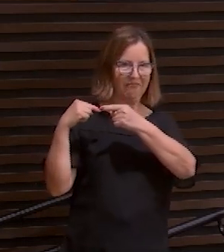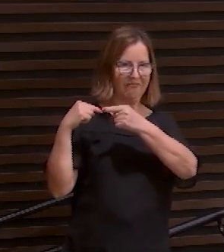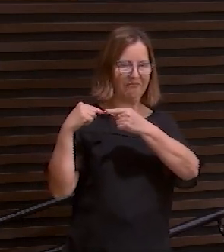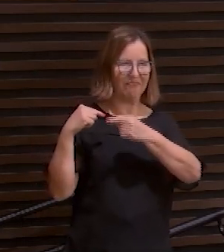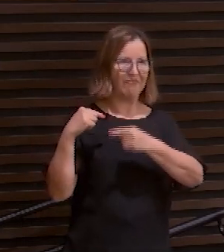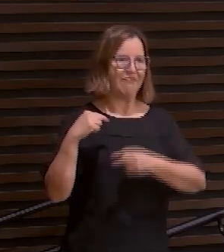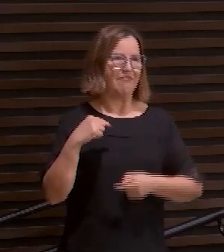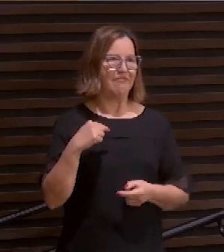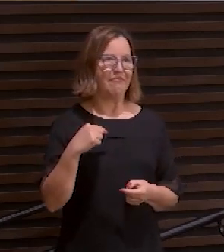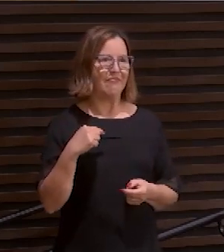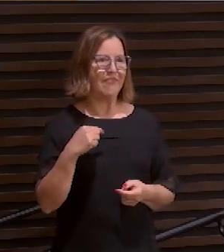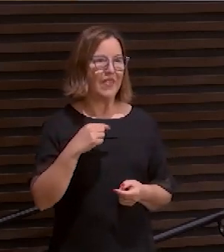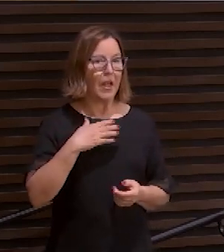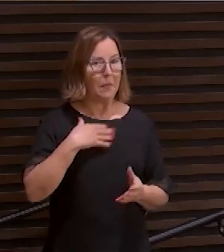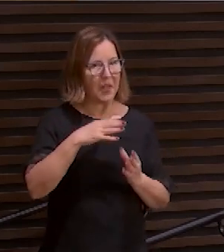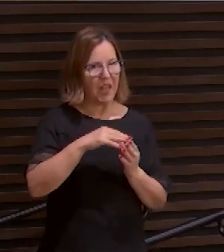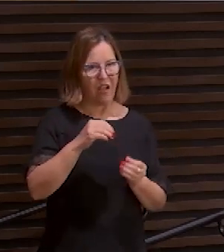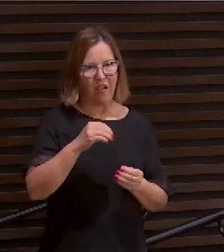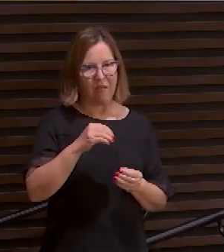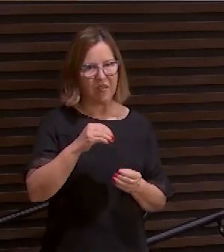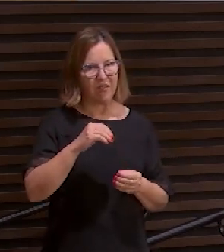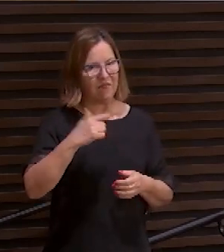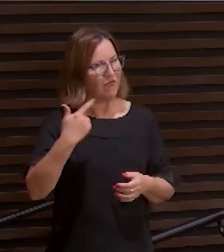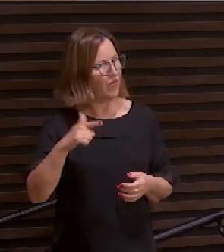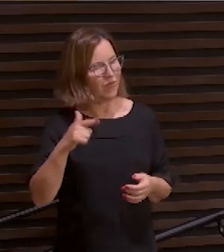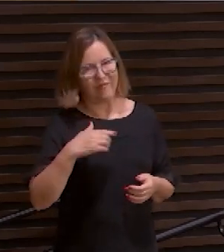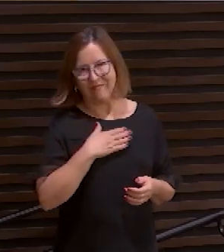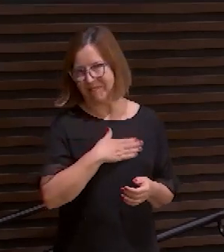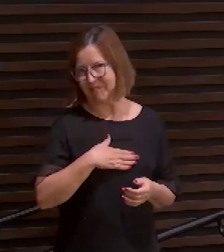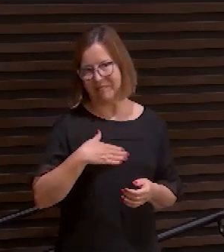compraz a minha alma.